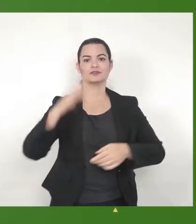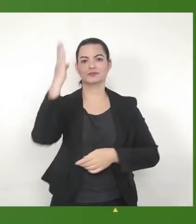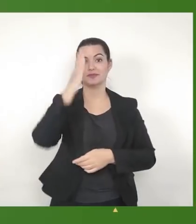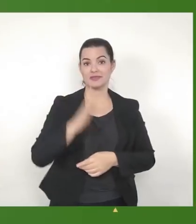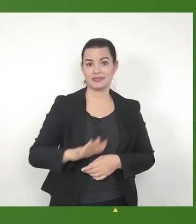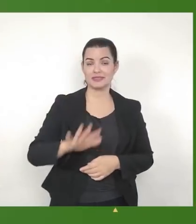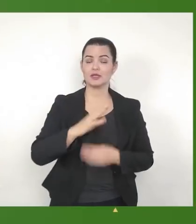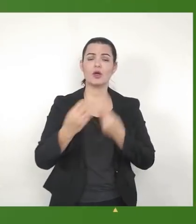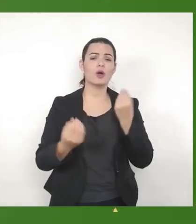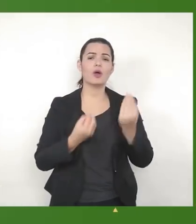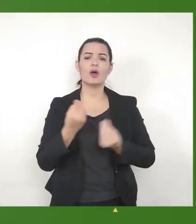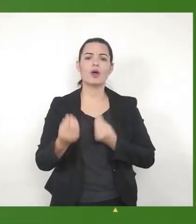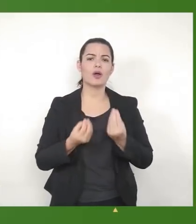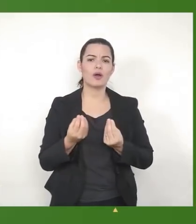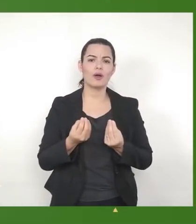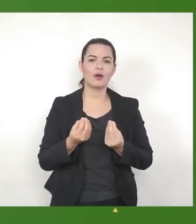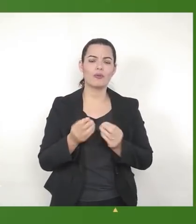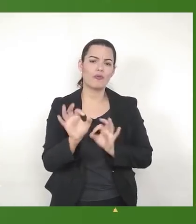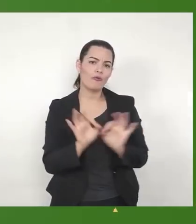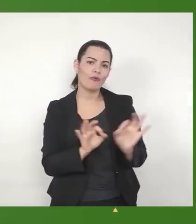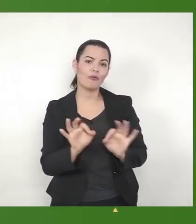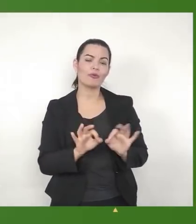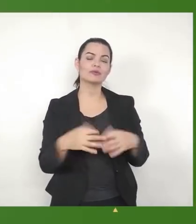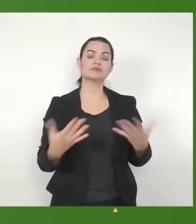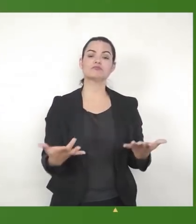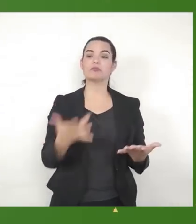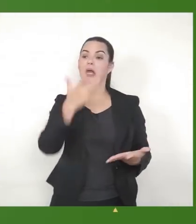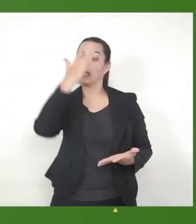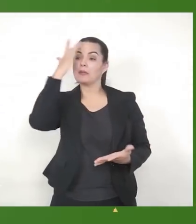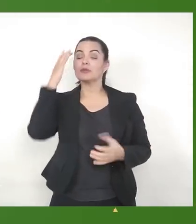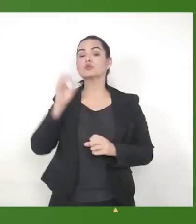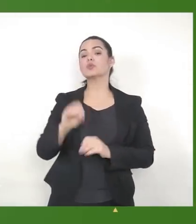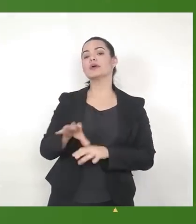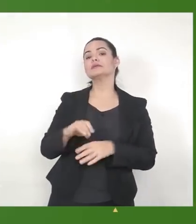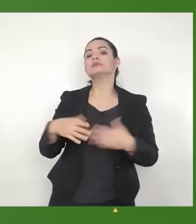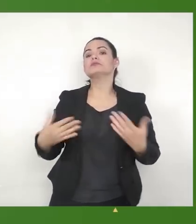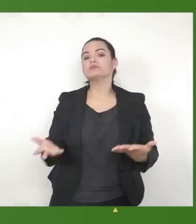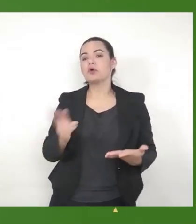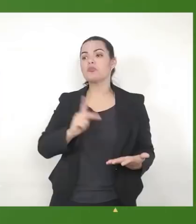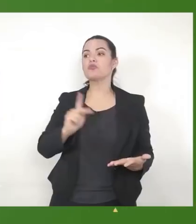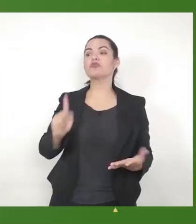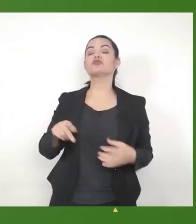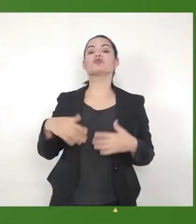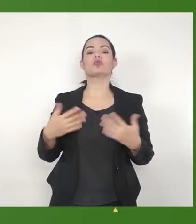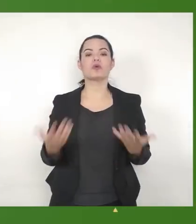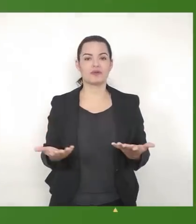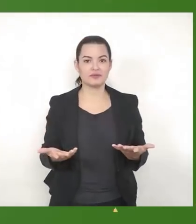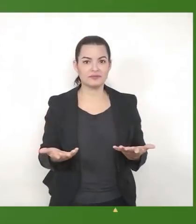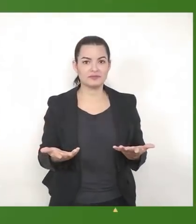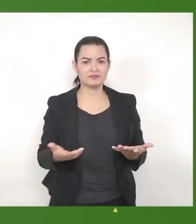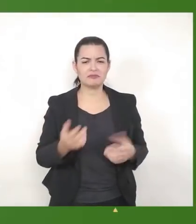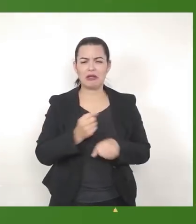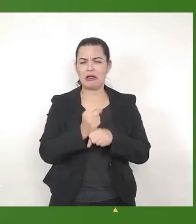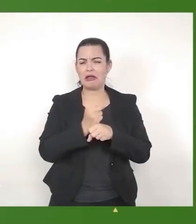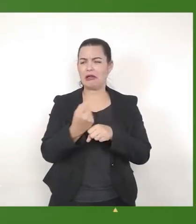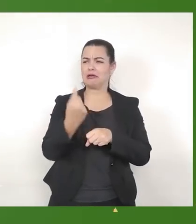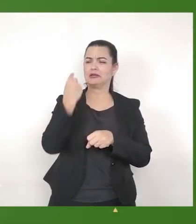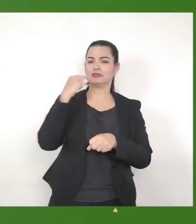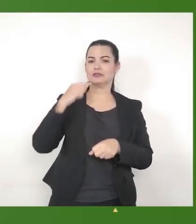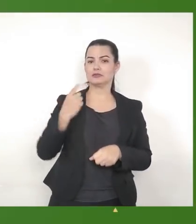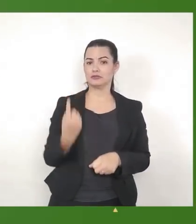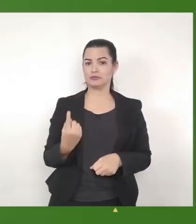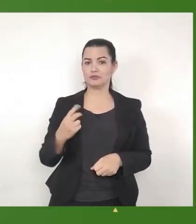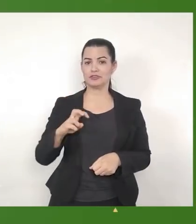eram organizadas e quem ministravam as aulas, né, nessas escolas lá em